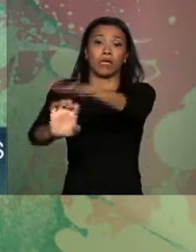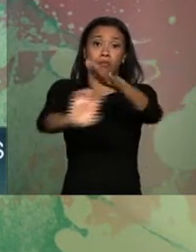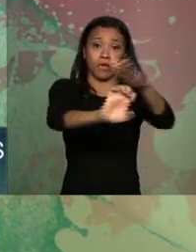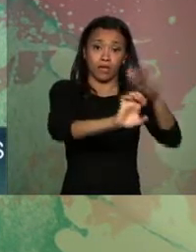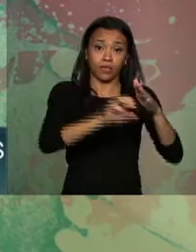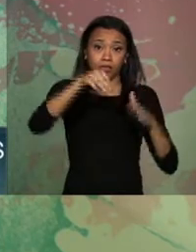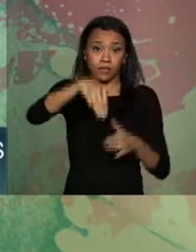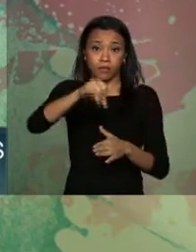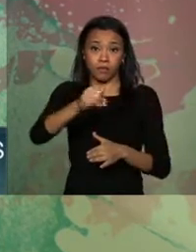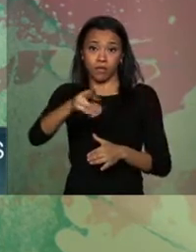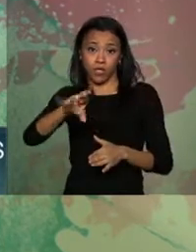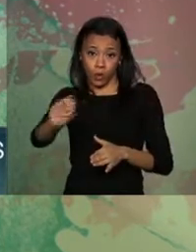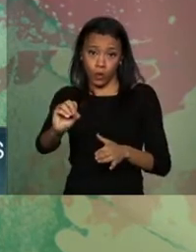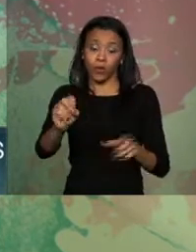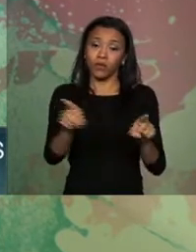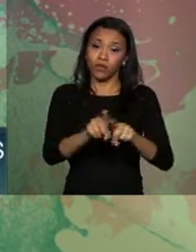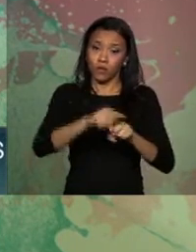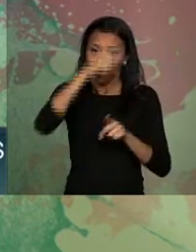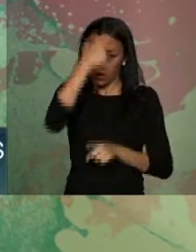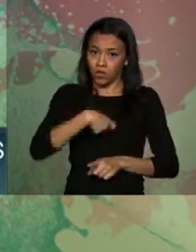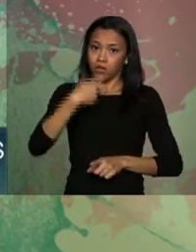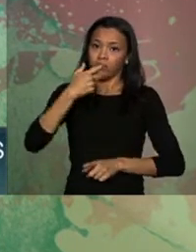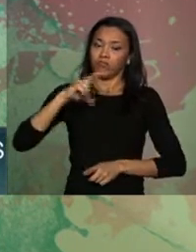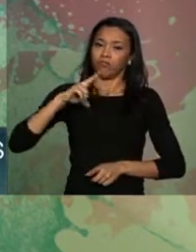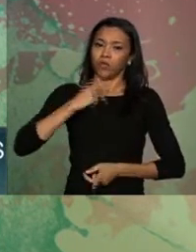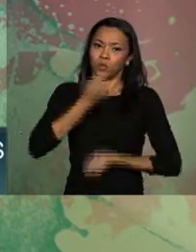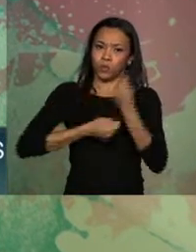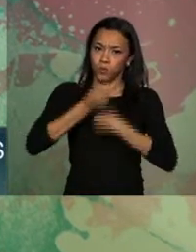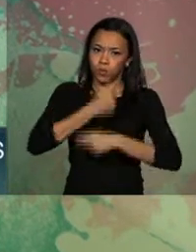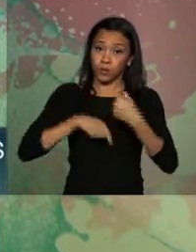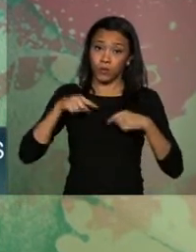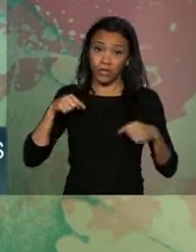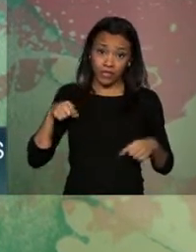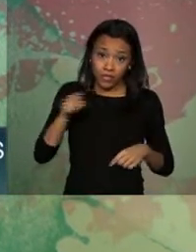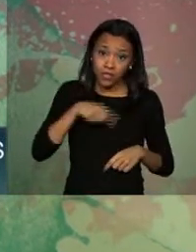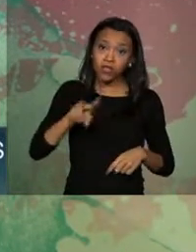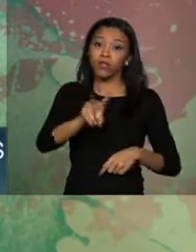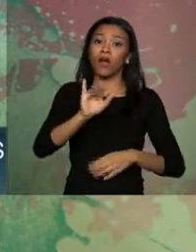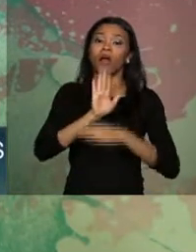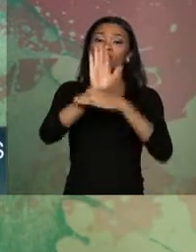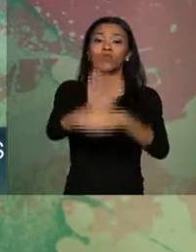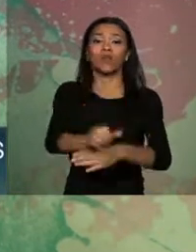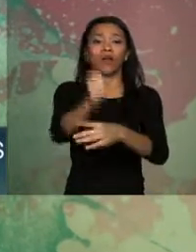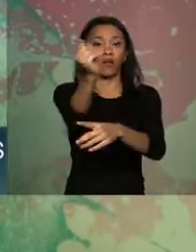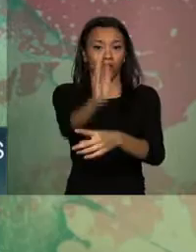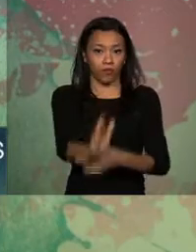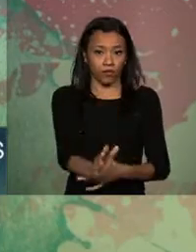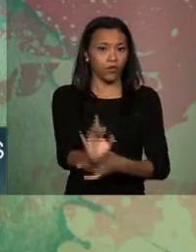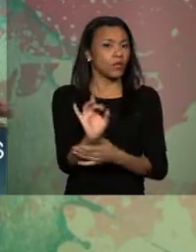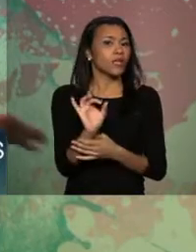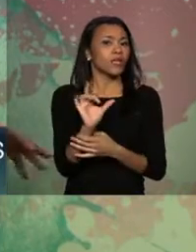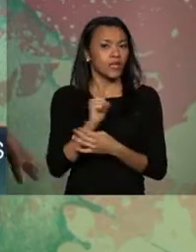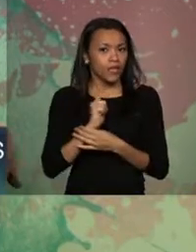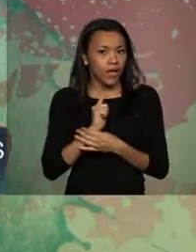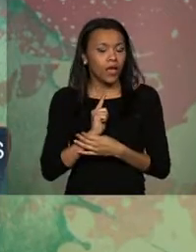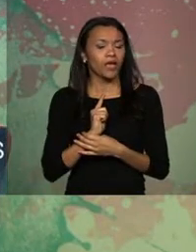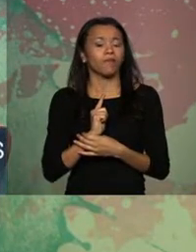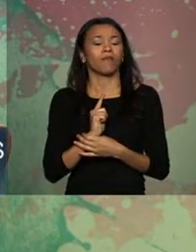nós sabemos que isso vai contribuir para um Brasil que tem não só